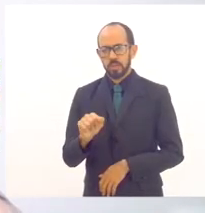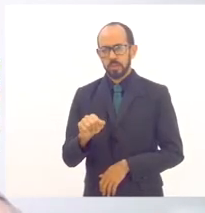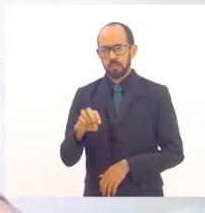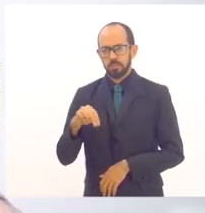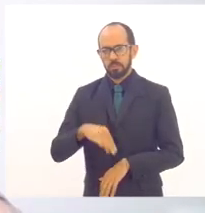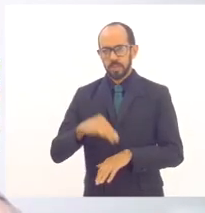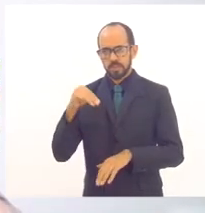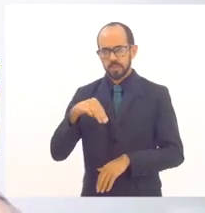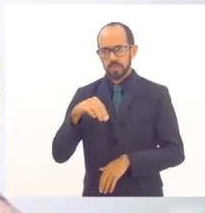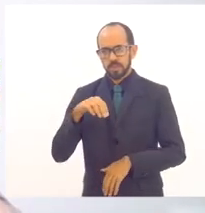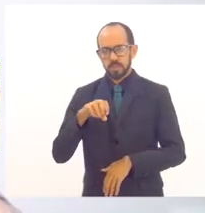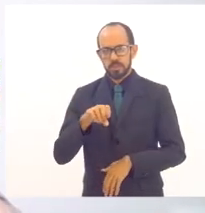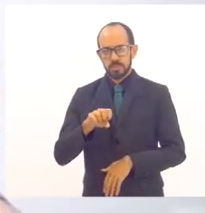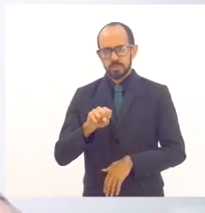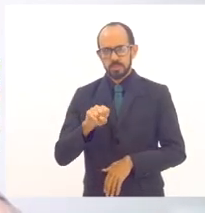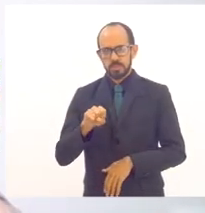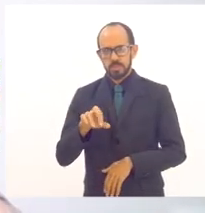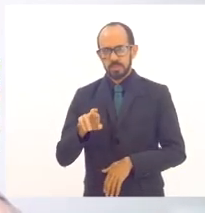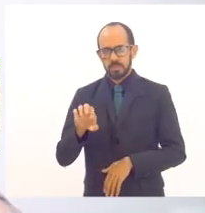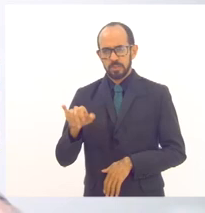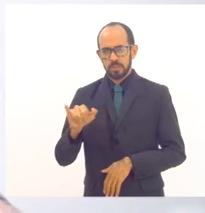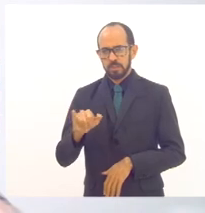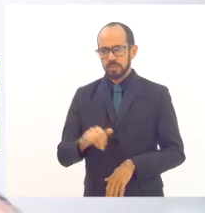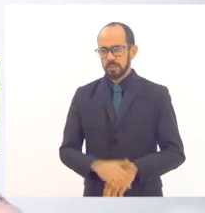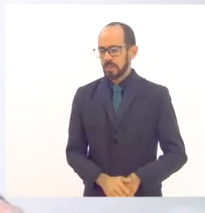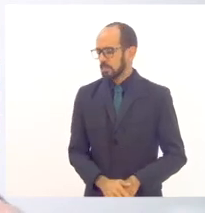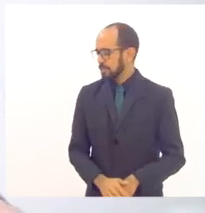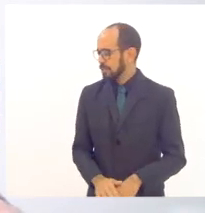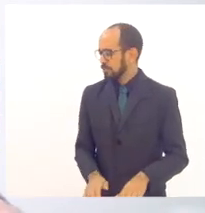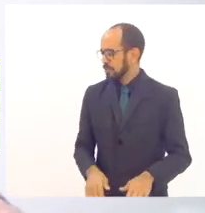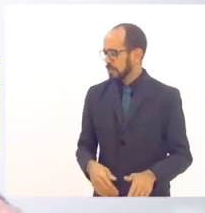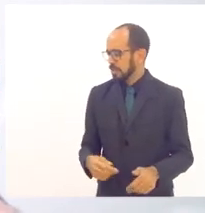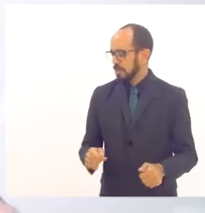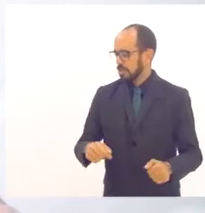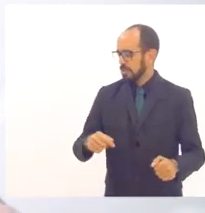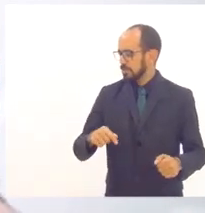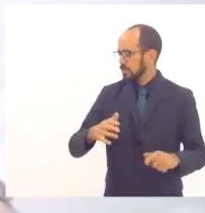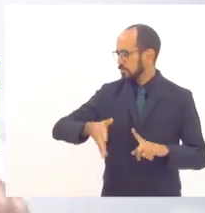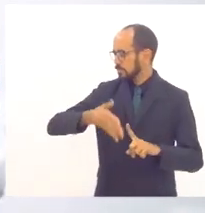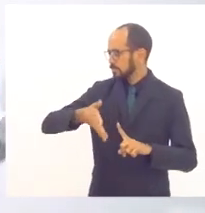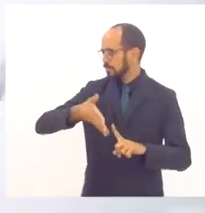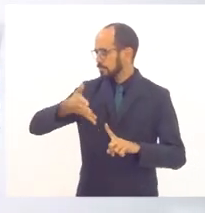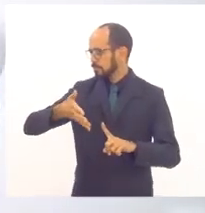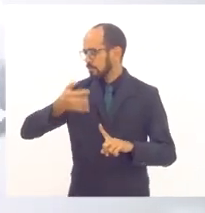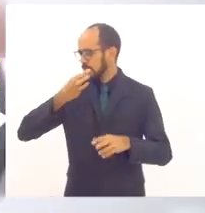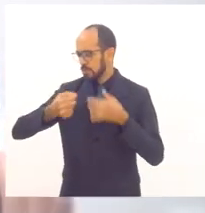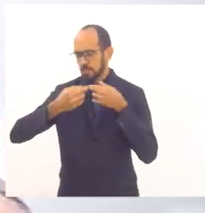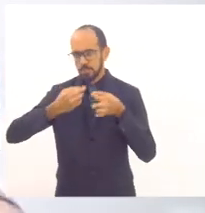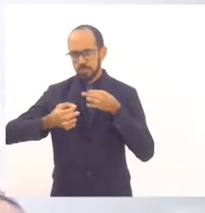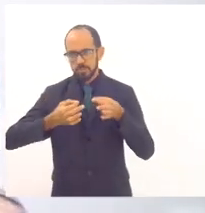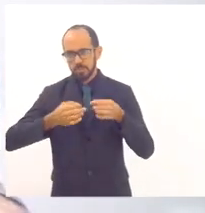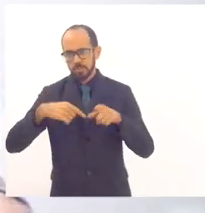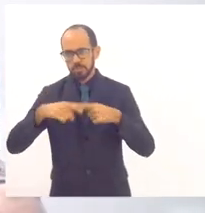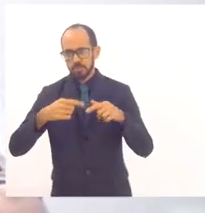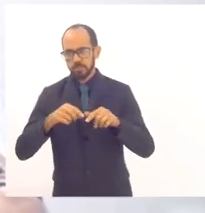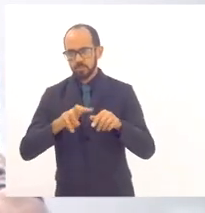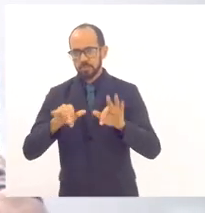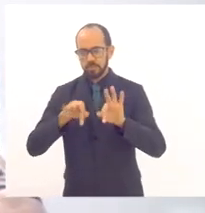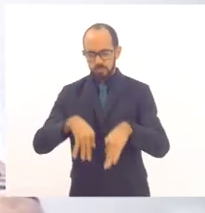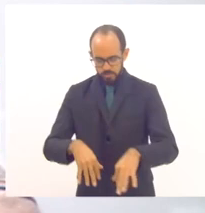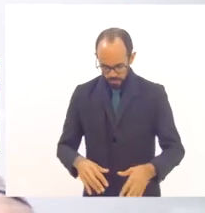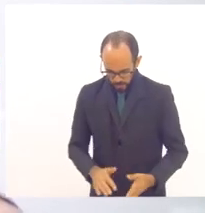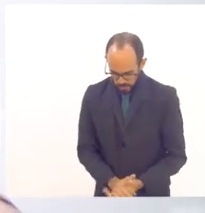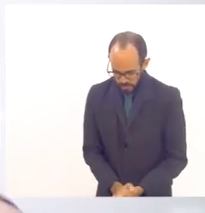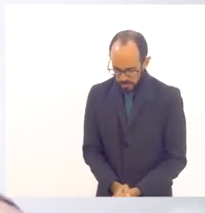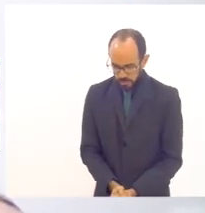tem a plena palavra para expressar a sua opinião. Depois nós vamos encerrar